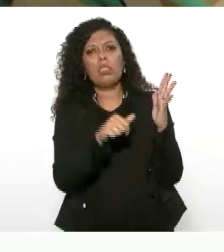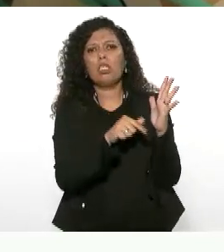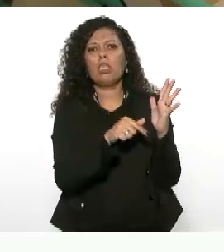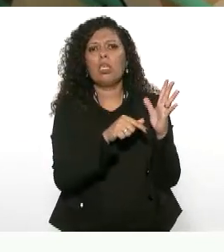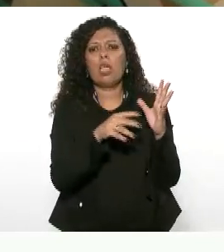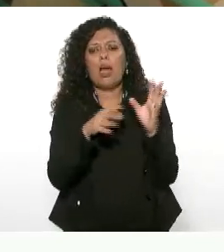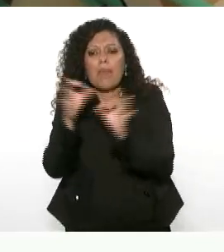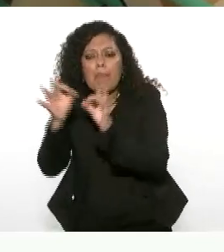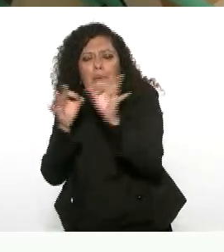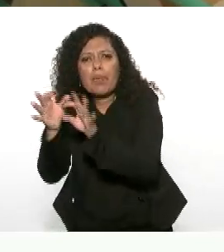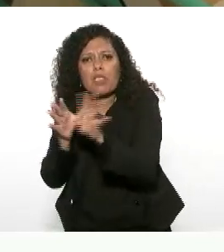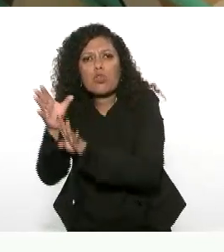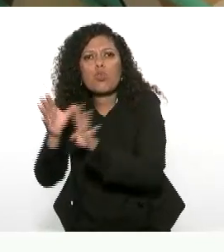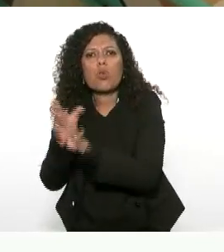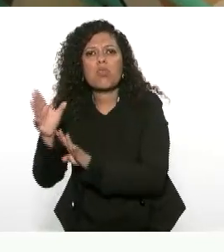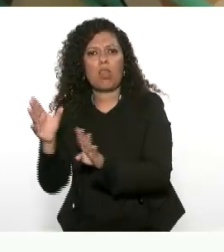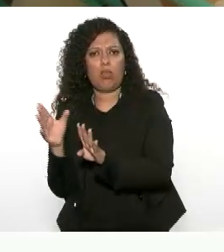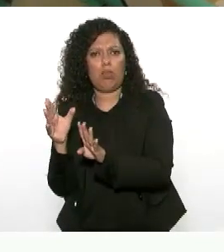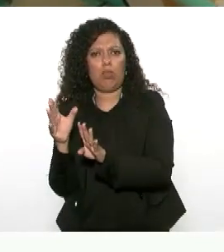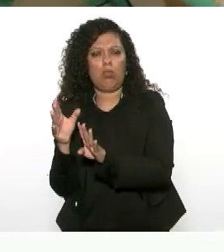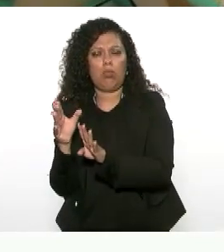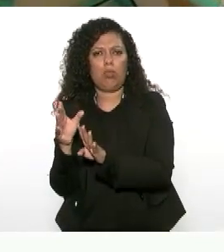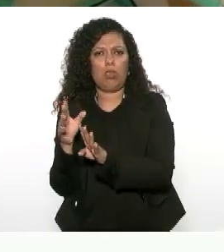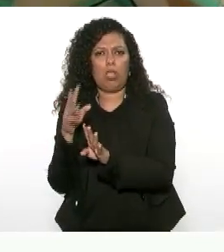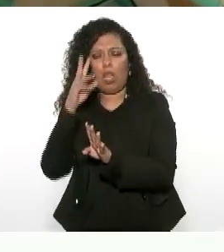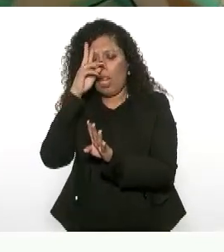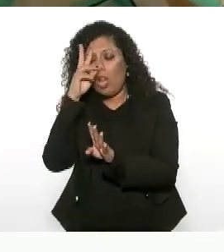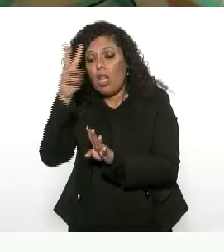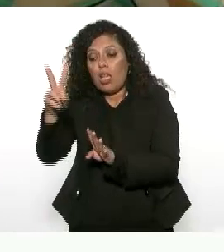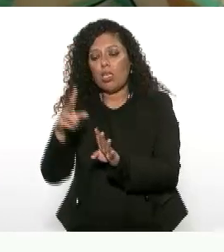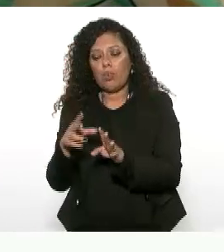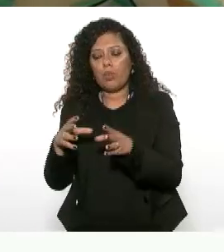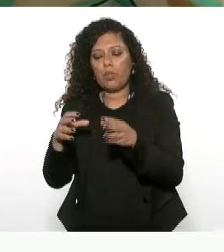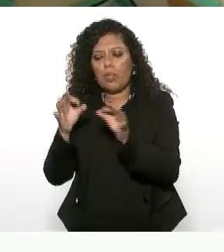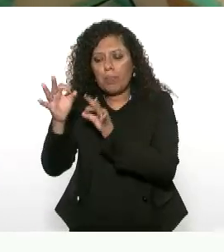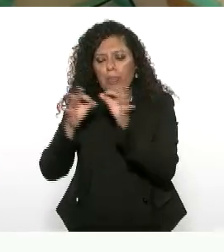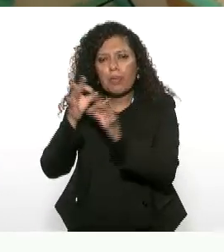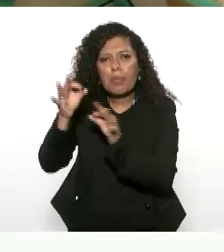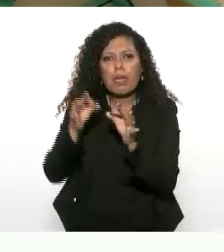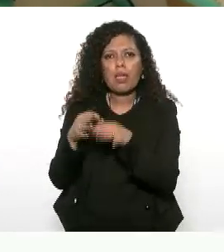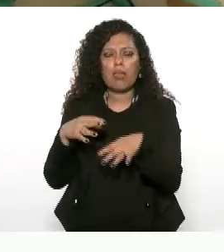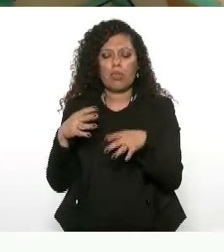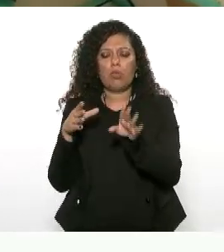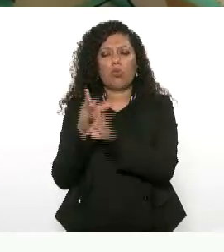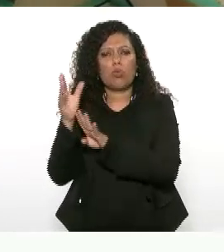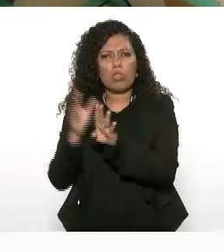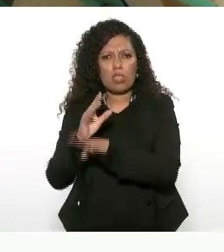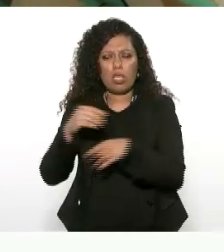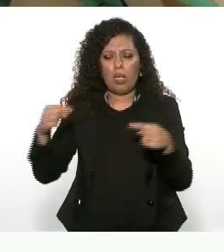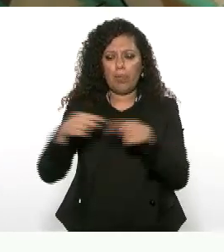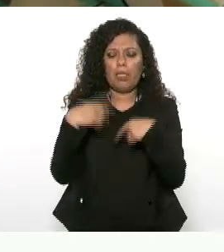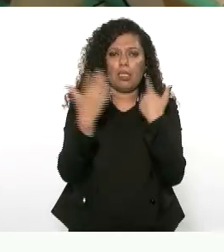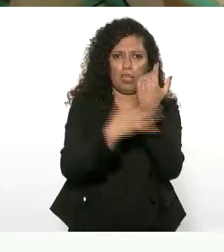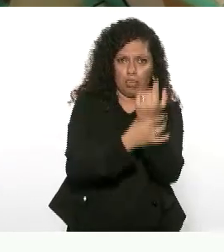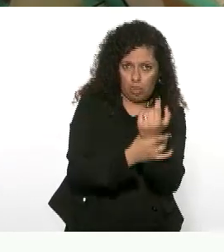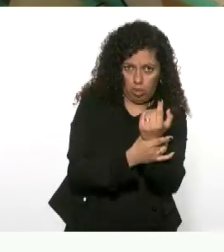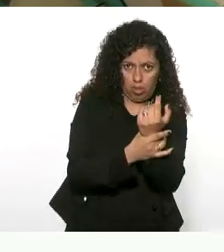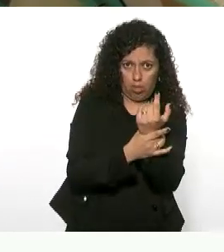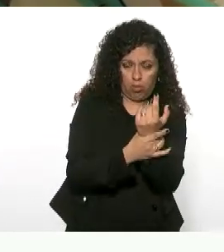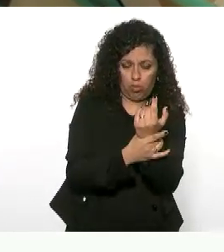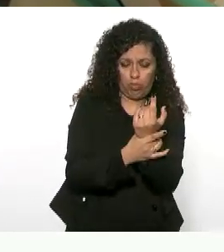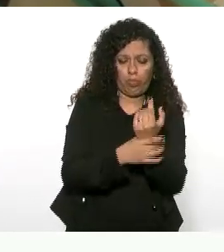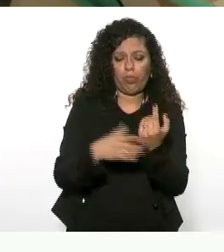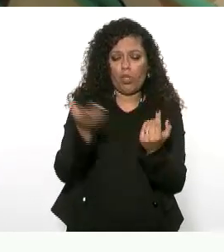conselho, porque lembro que essas composições de conselhos afetos à segurança pública, recentemente nós tínhamos o